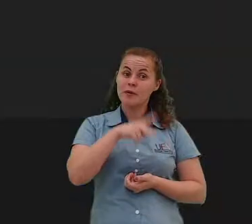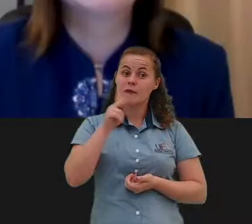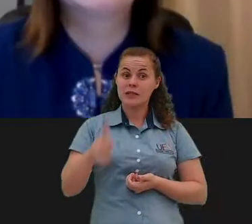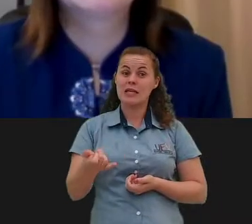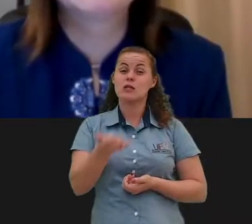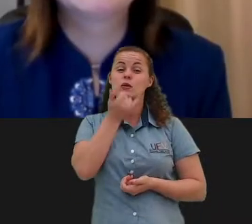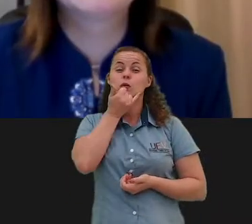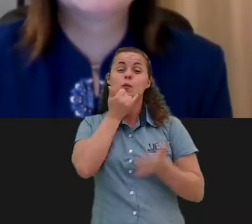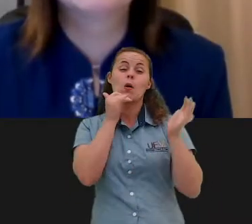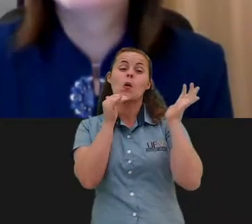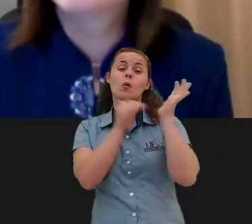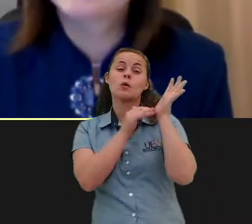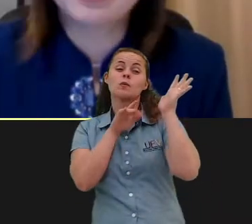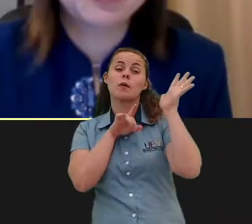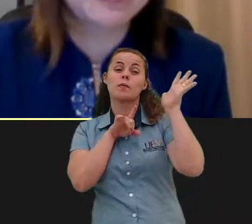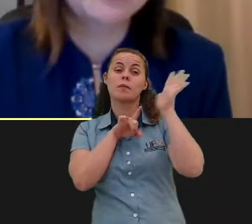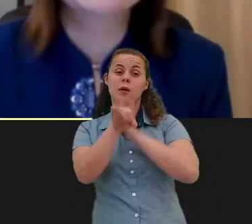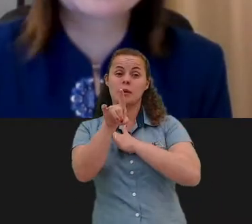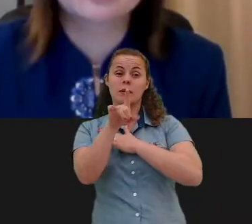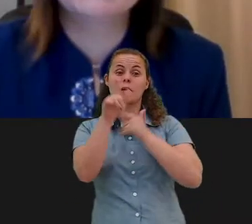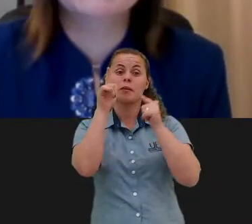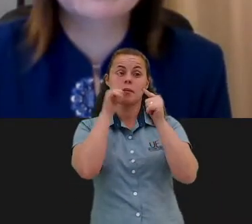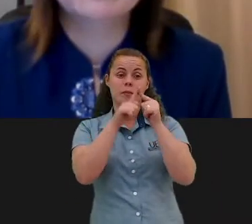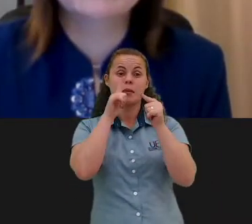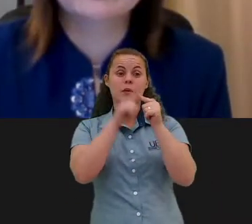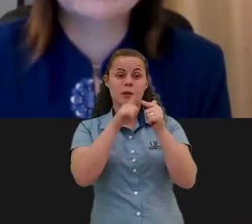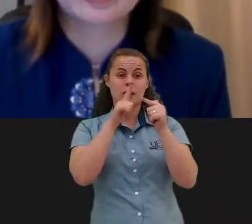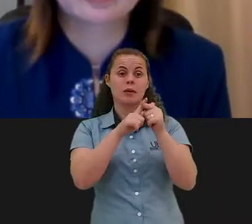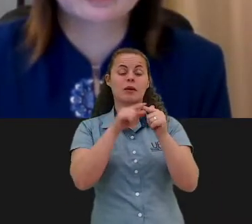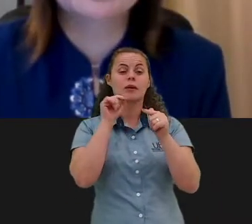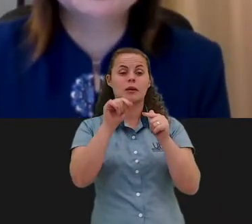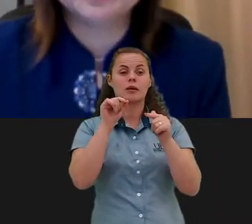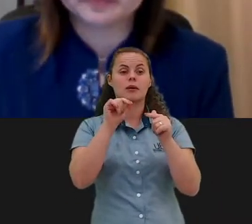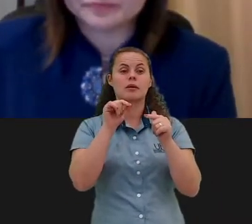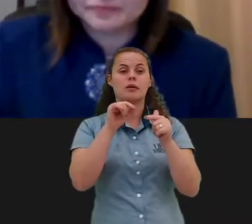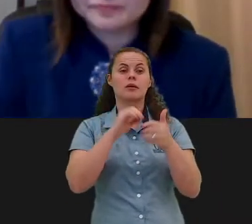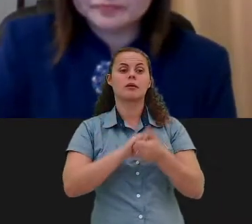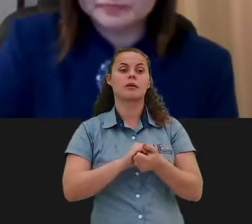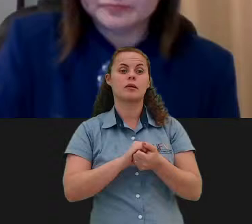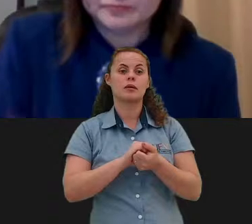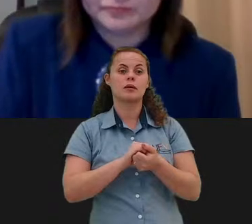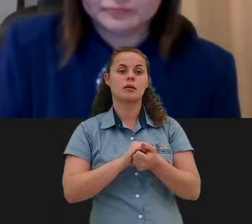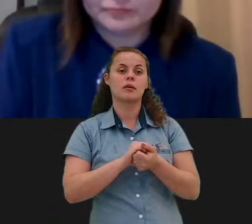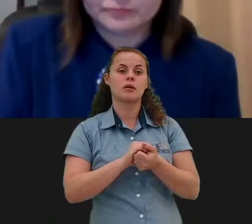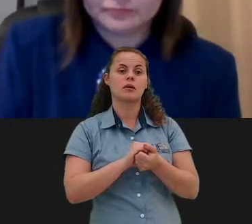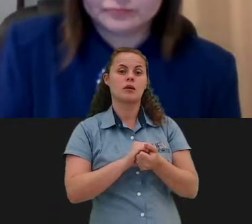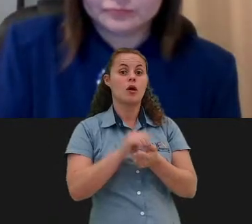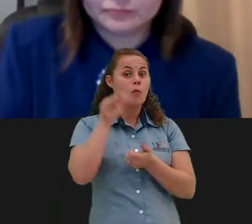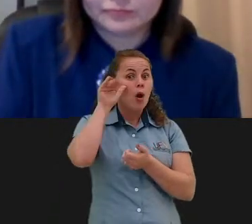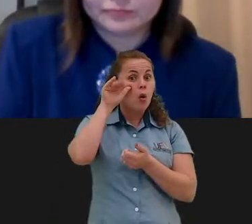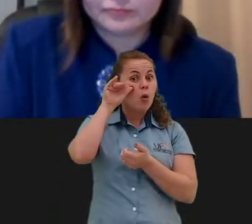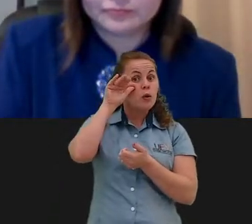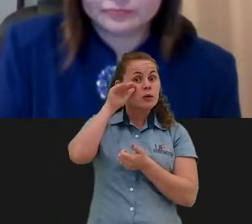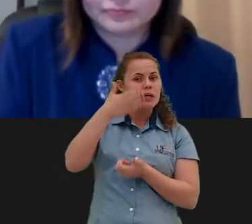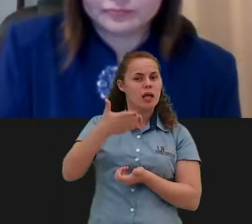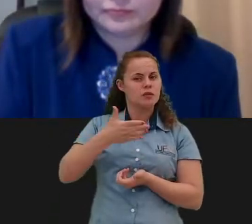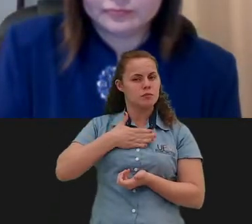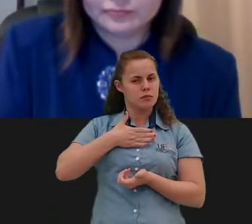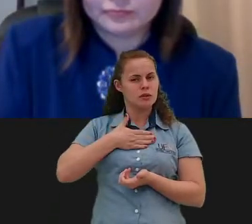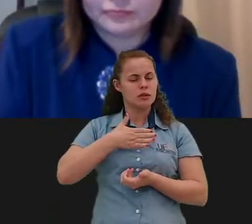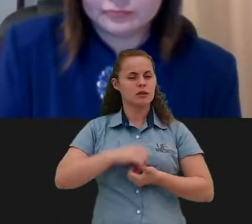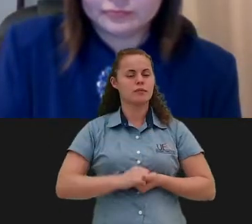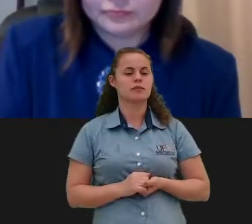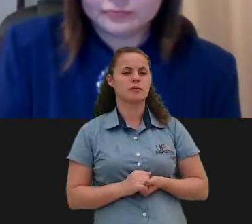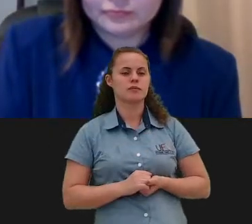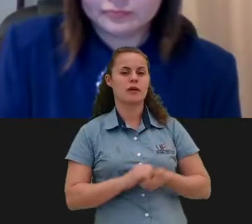última pergunta, só porque eu vou agregar a pergunta do Roniel Nunes com uma curiosidade minha. Uhum. A pergunta